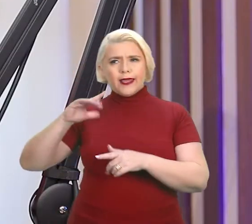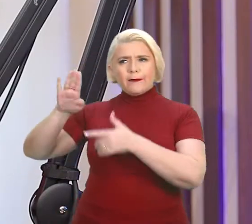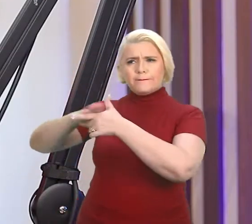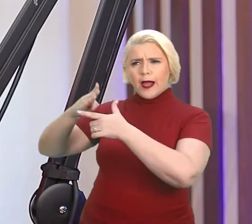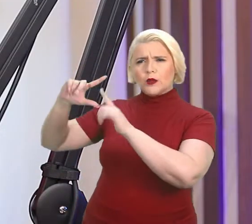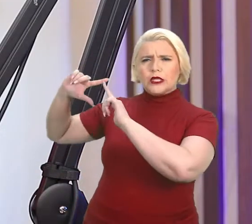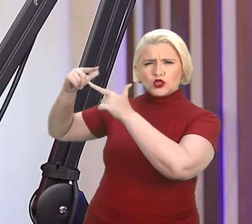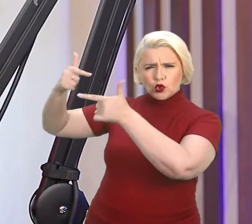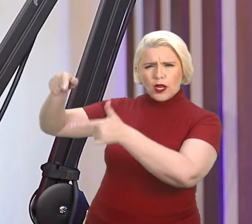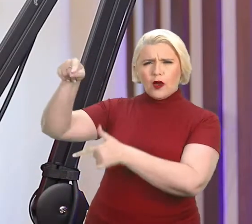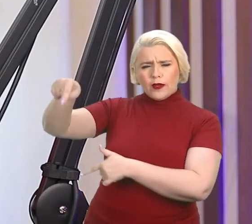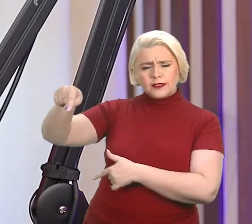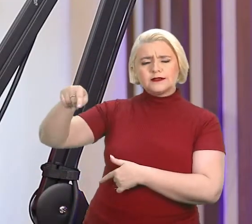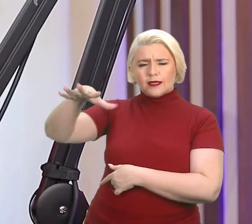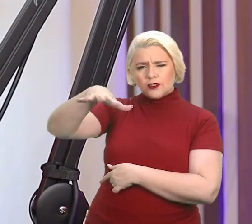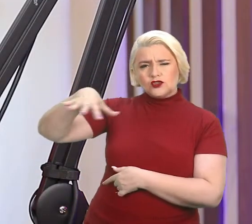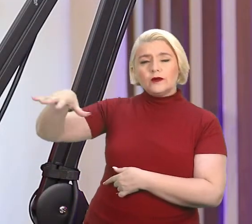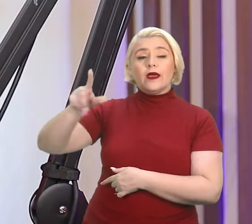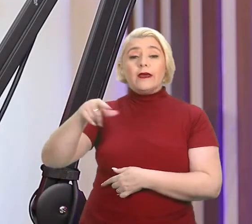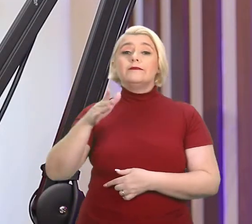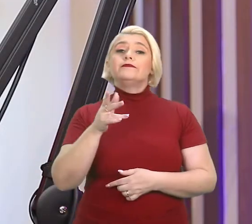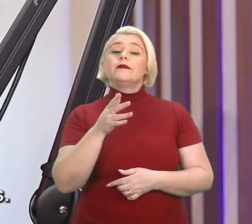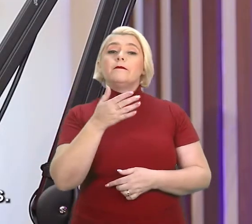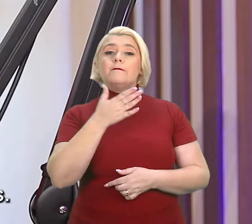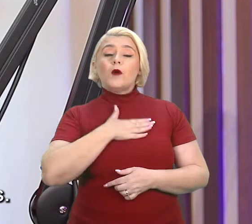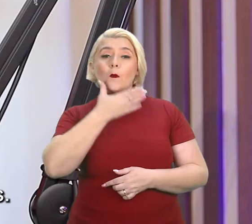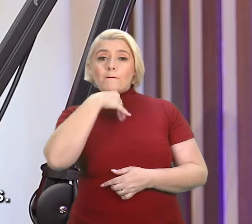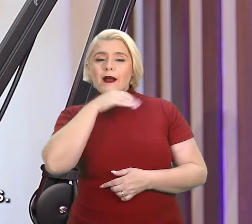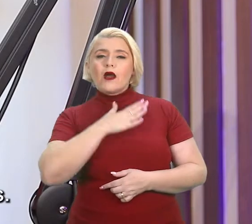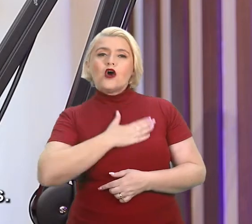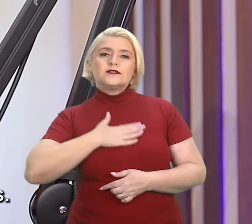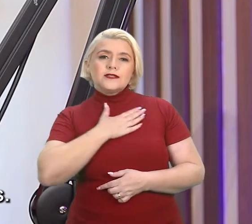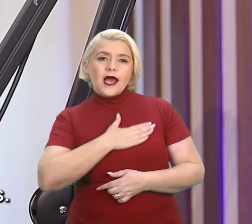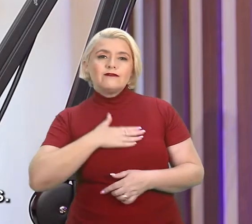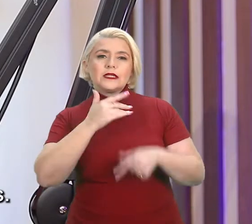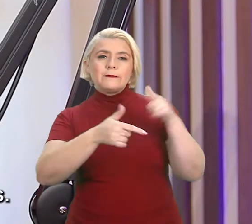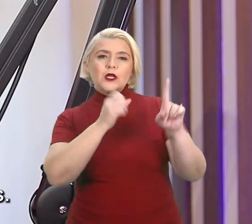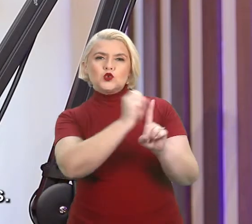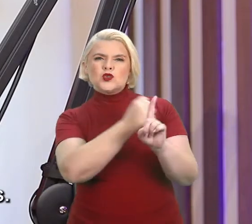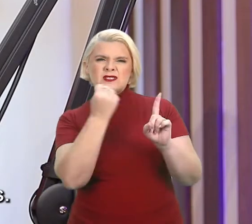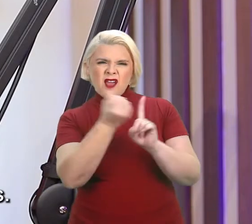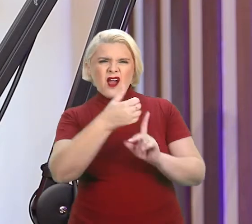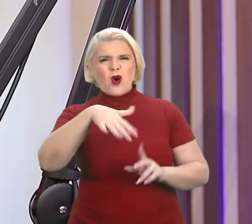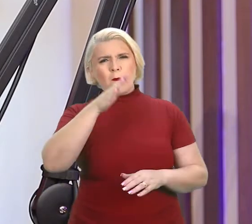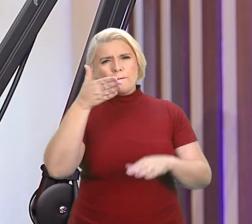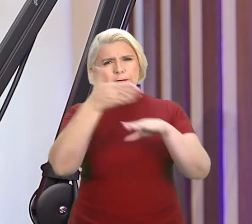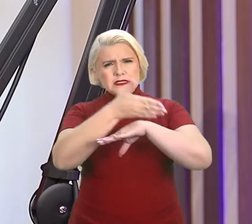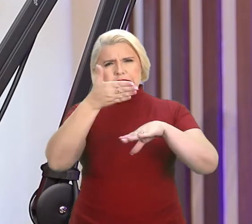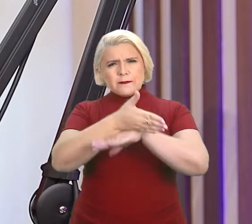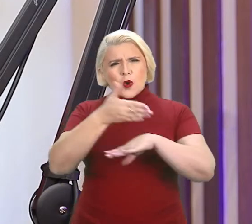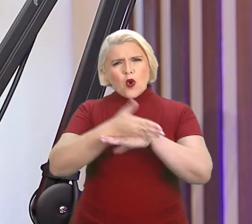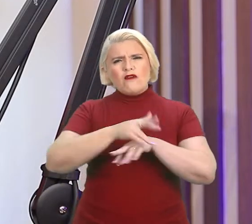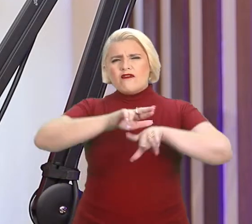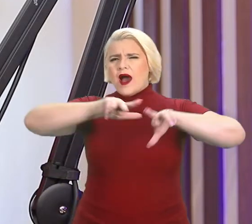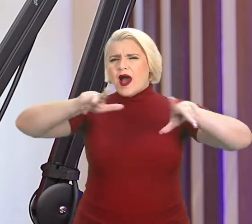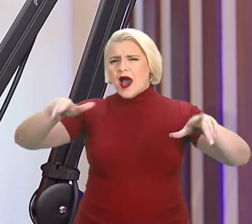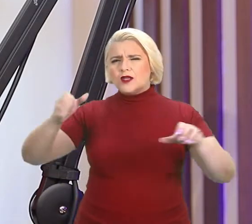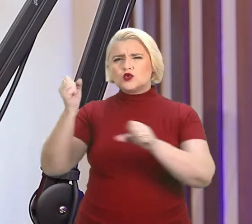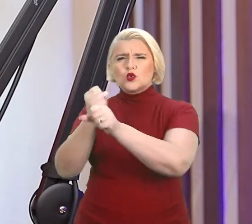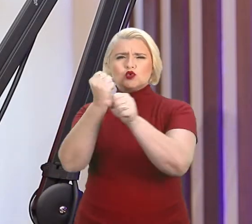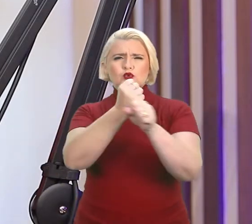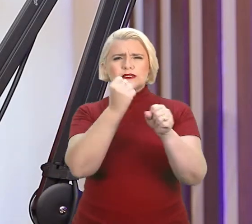Uhum. E aí meu pai gostava muito desse trabalho social, né? Ele participou de vários mutirões do Íris, né? E eu